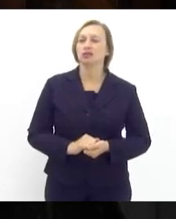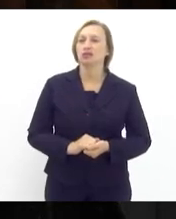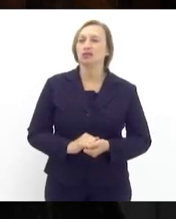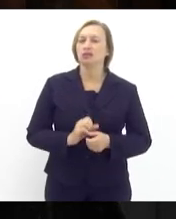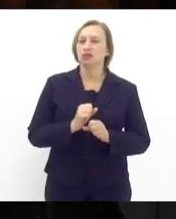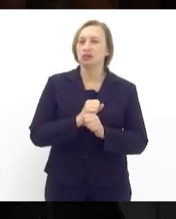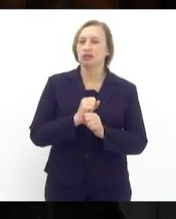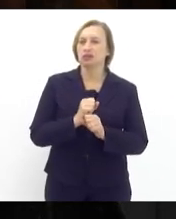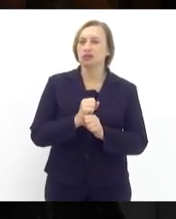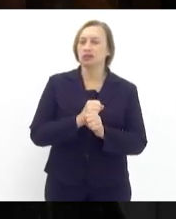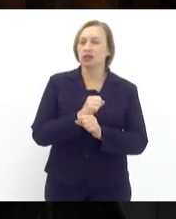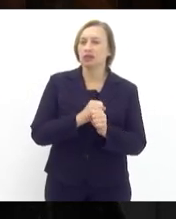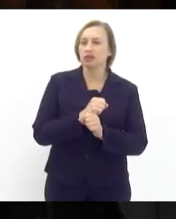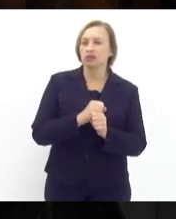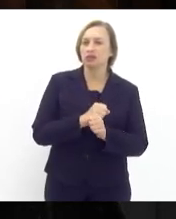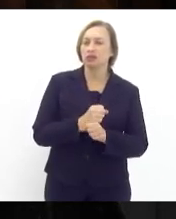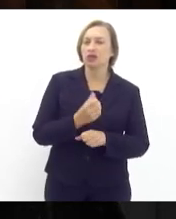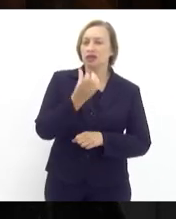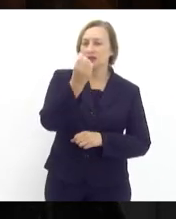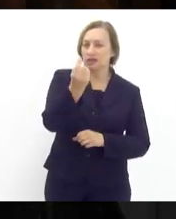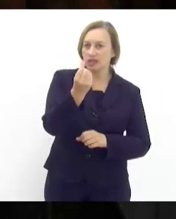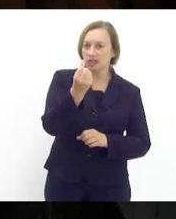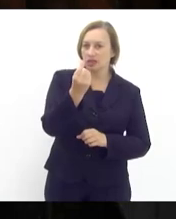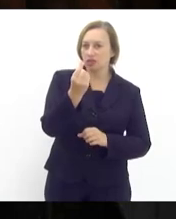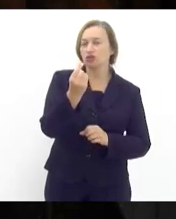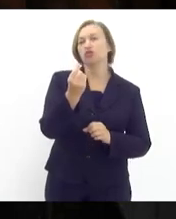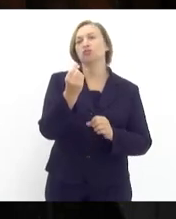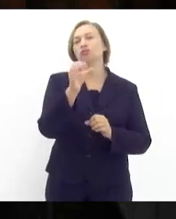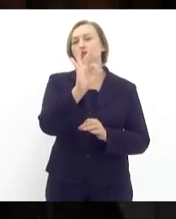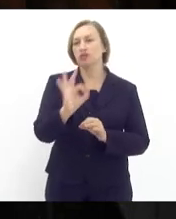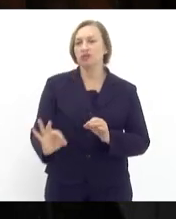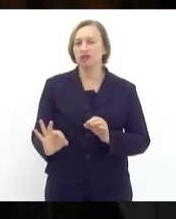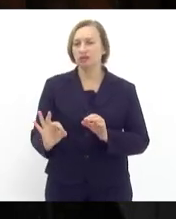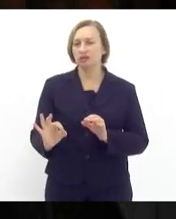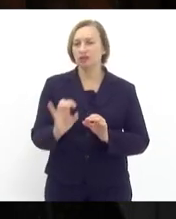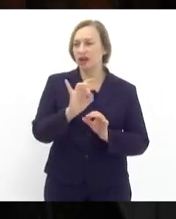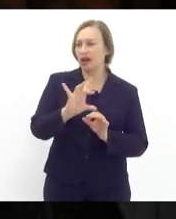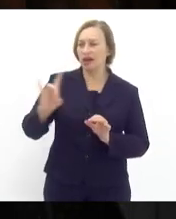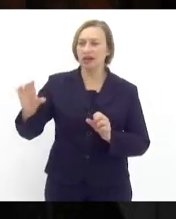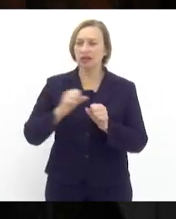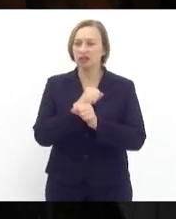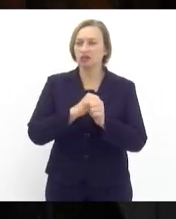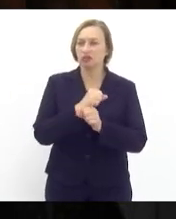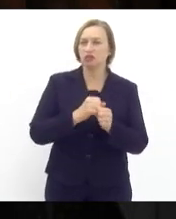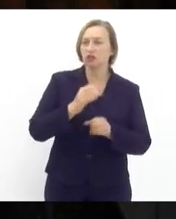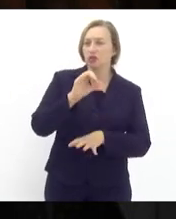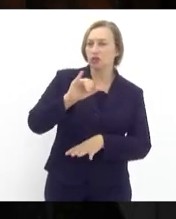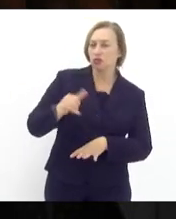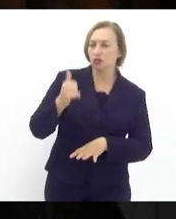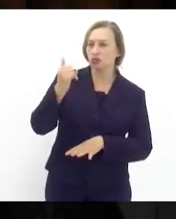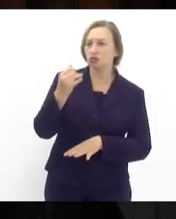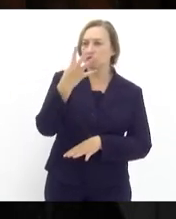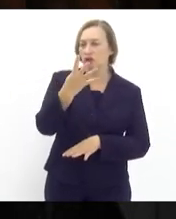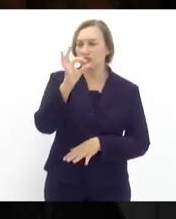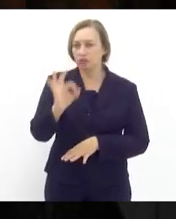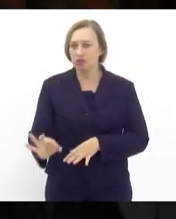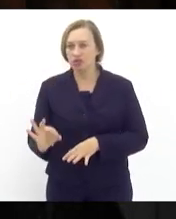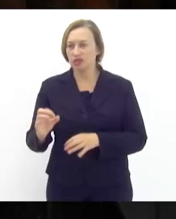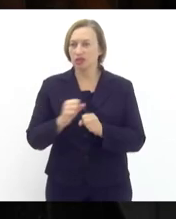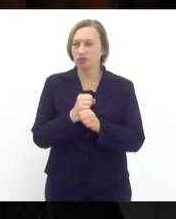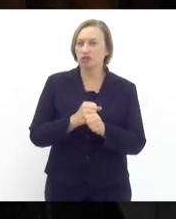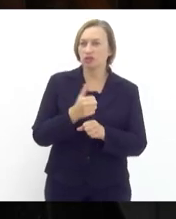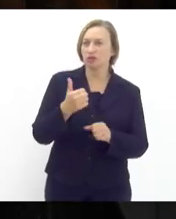de 6% ao ano durante 15 anos com juros real de 4% ao ano durante